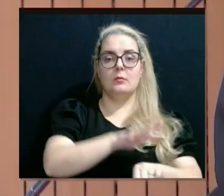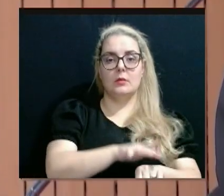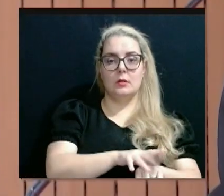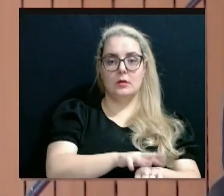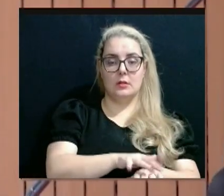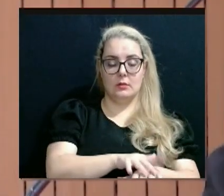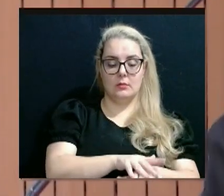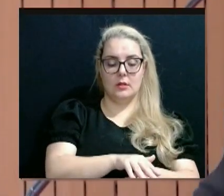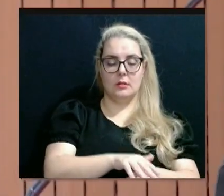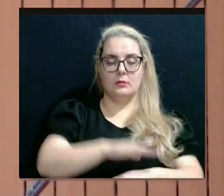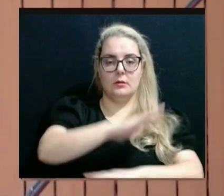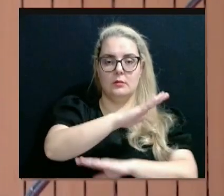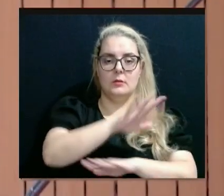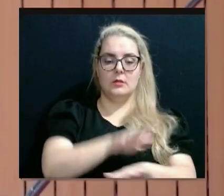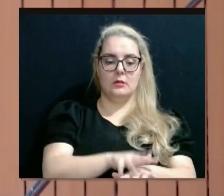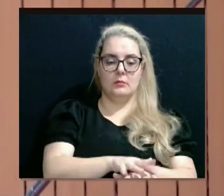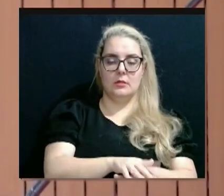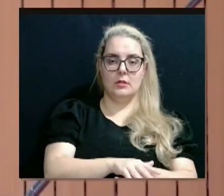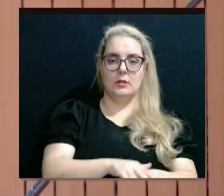são 100